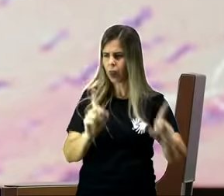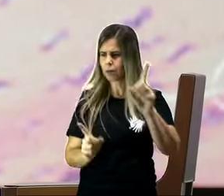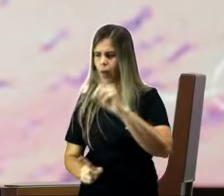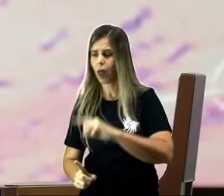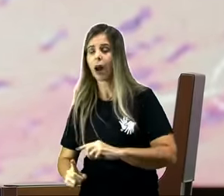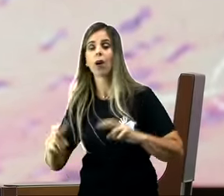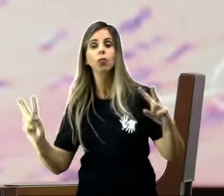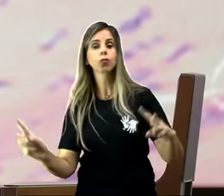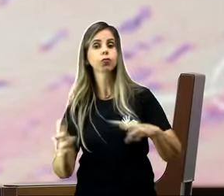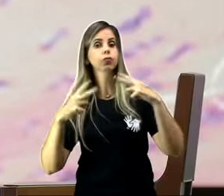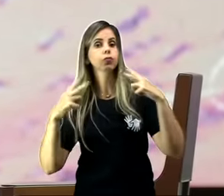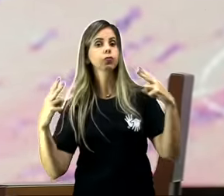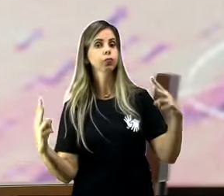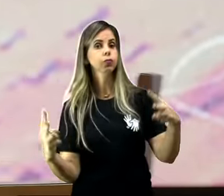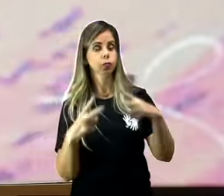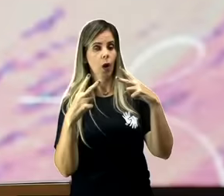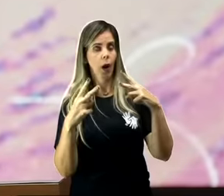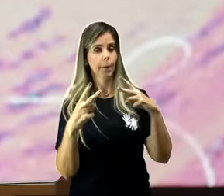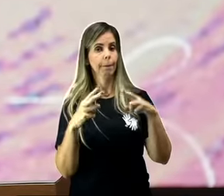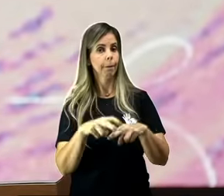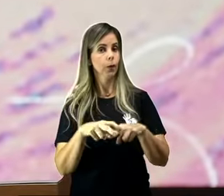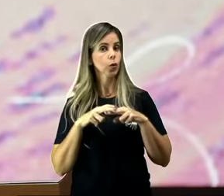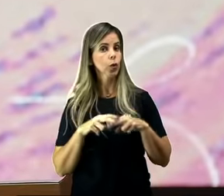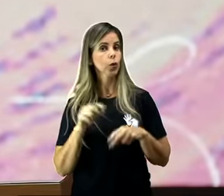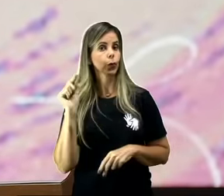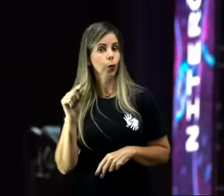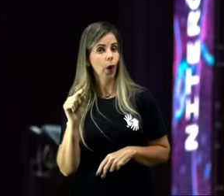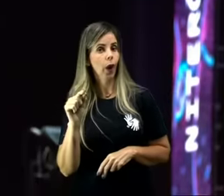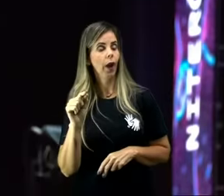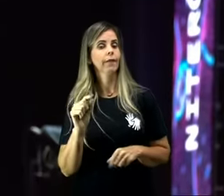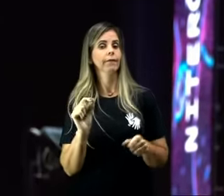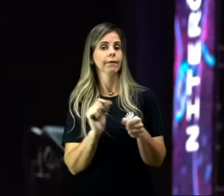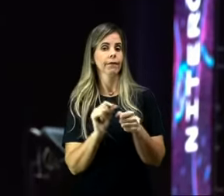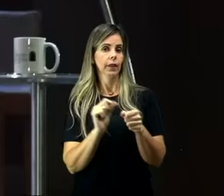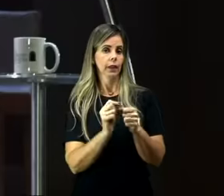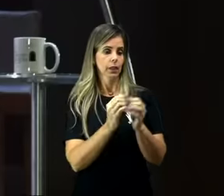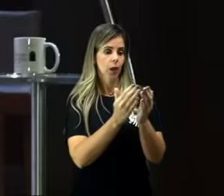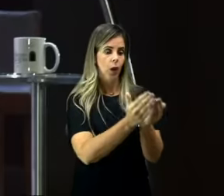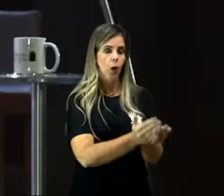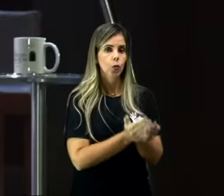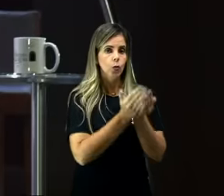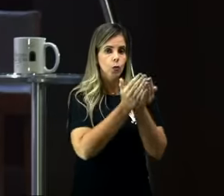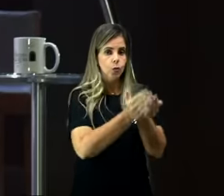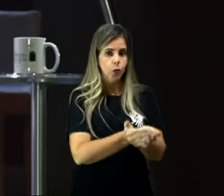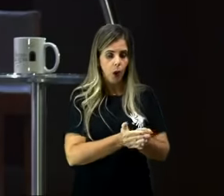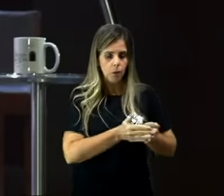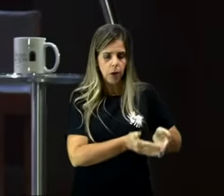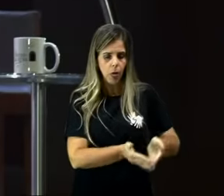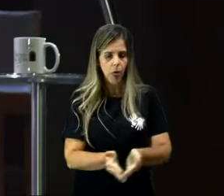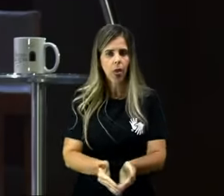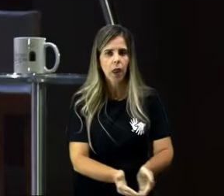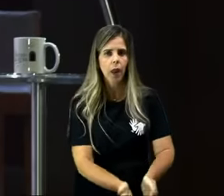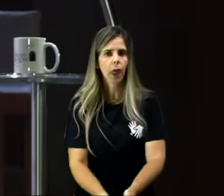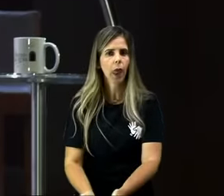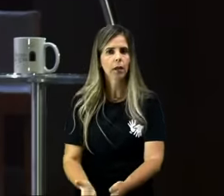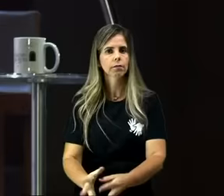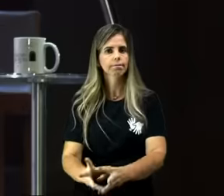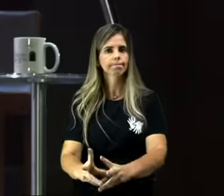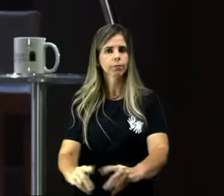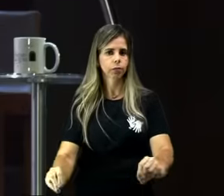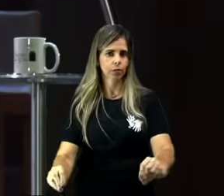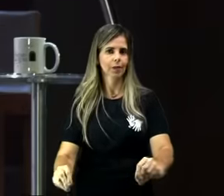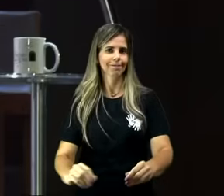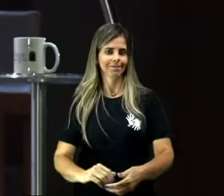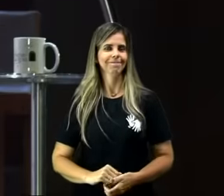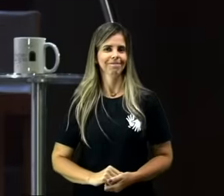né, chegava perto da terra, mais o vento soprava. Vou repetir. Quanto mais perto do destino, mais